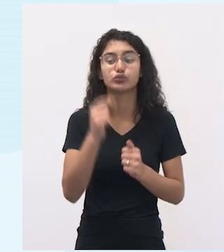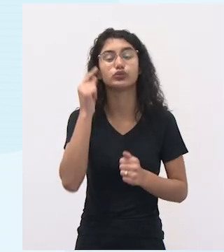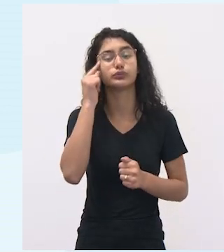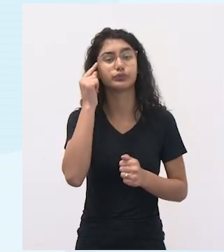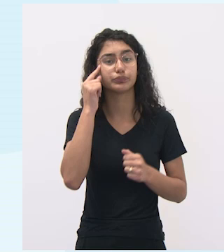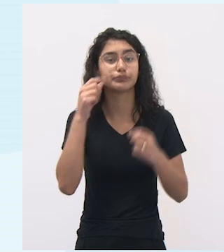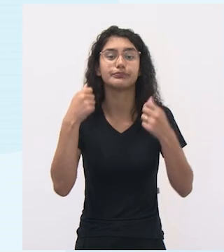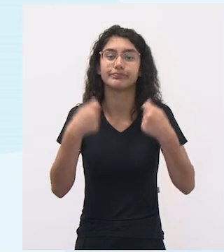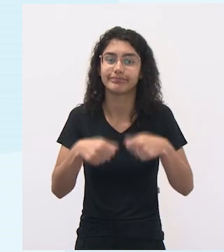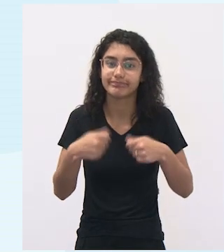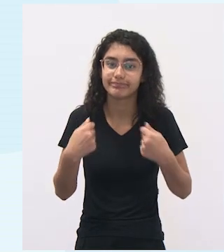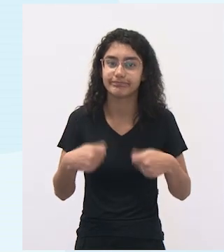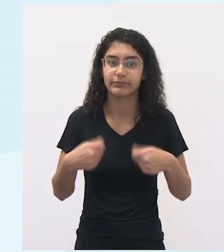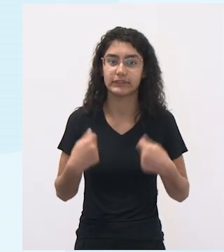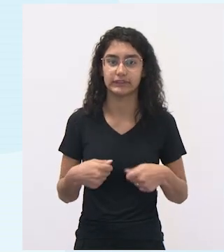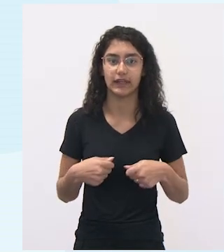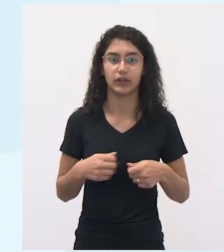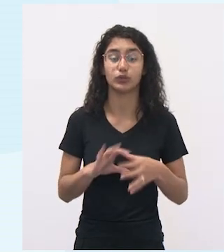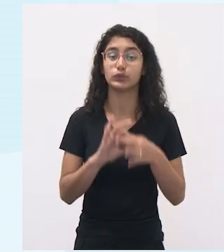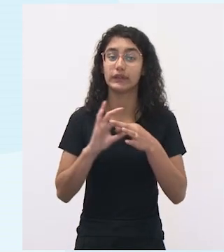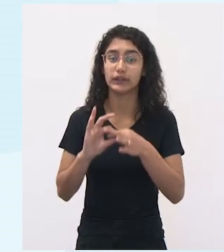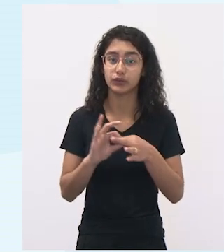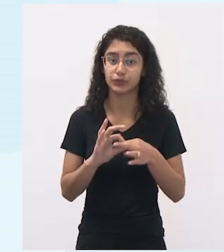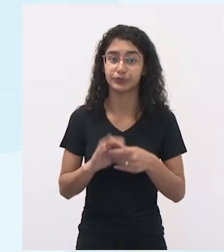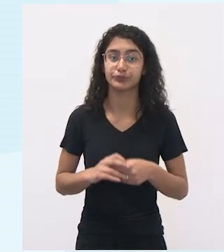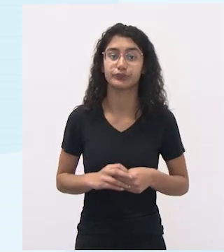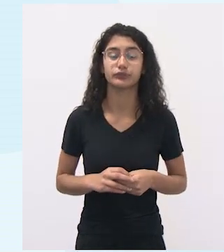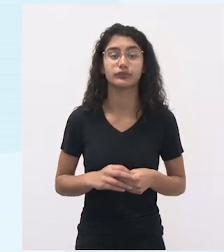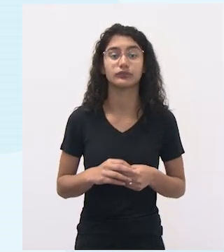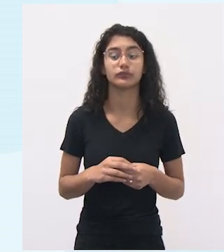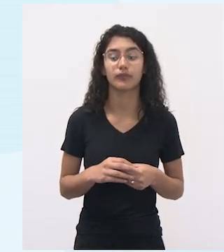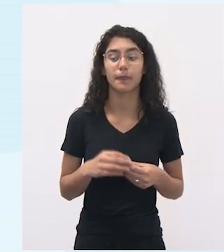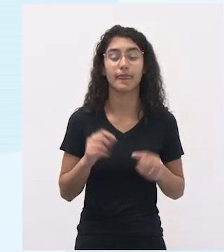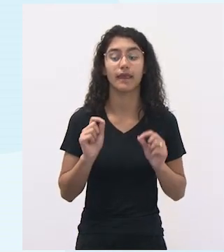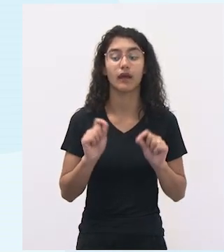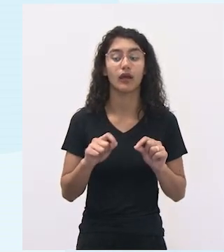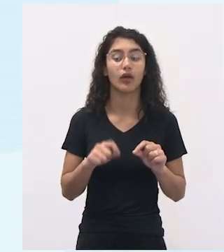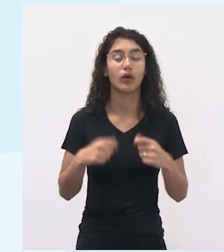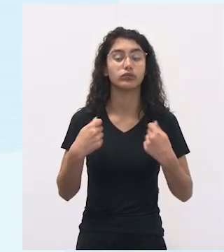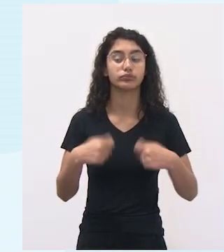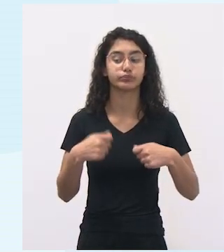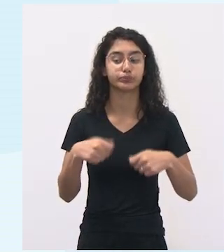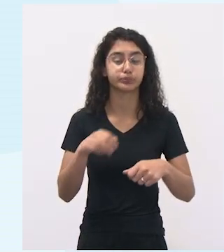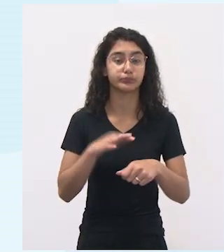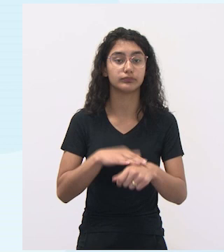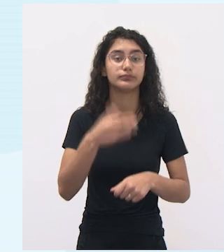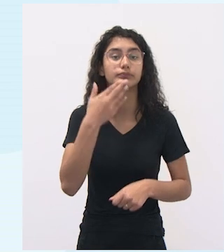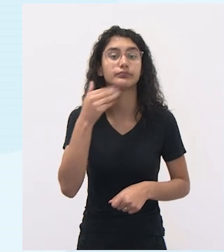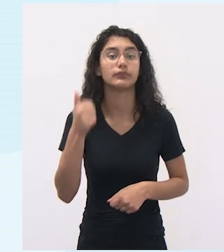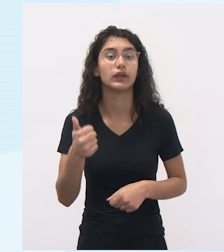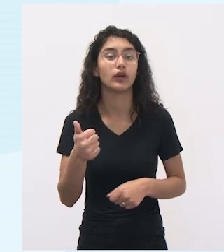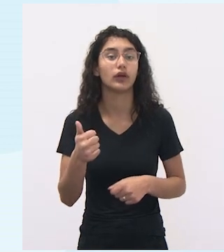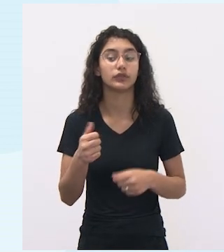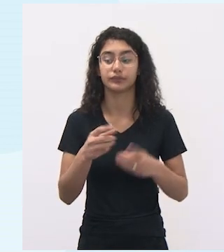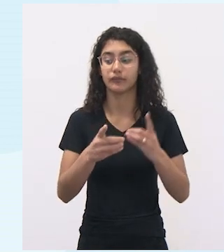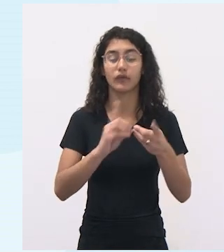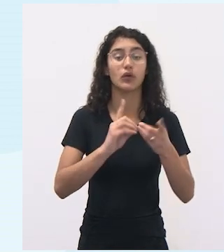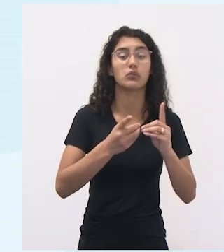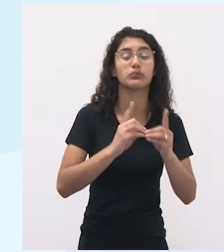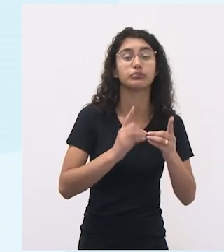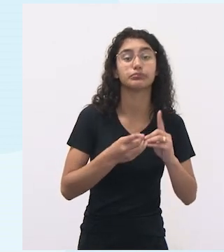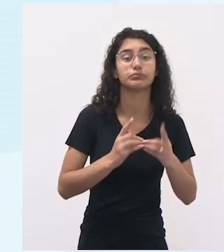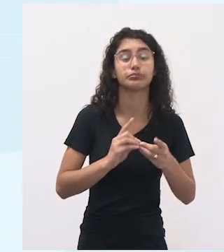sistêmica, né? Que tipo de intervenção pedagógica é melhor? Quais ações didáticas, quais